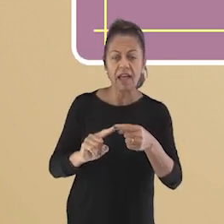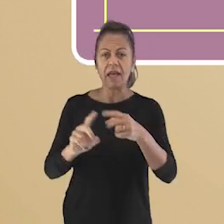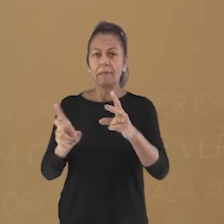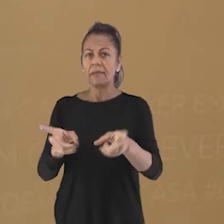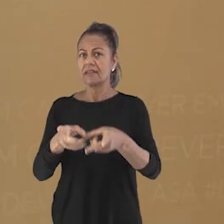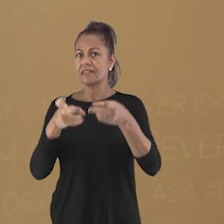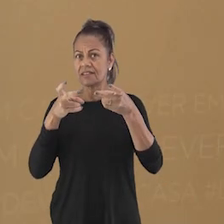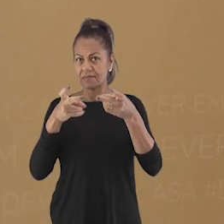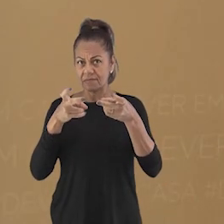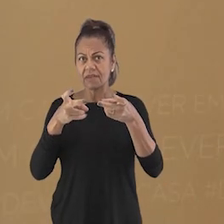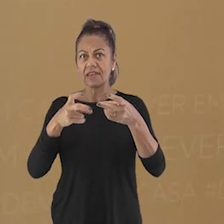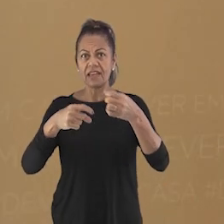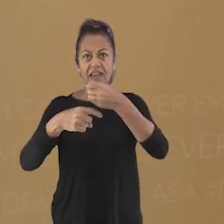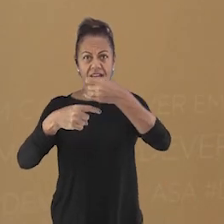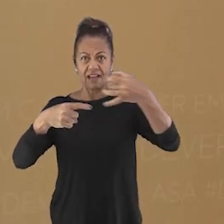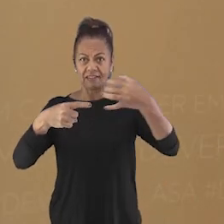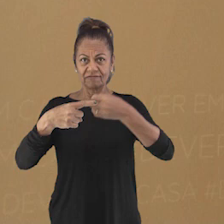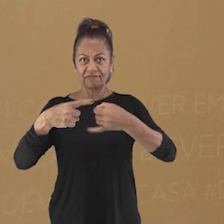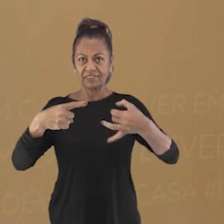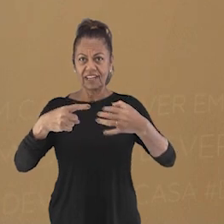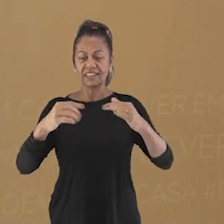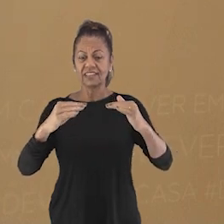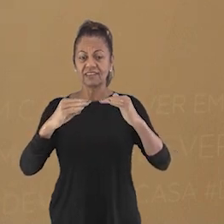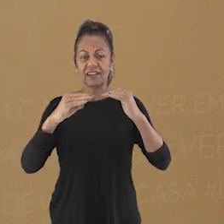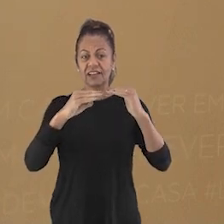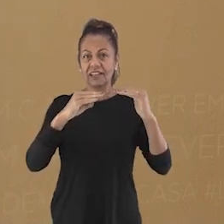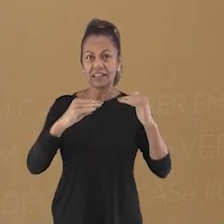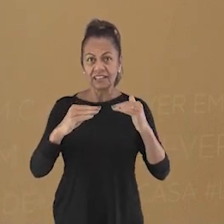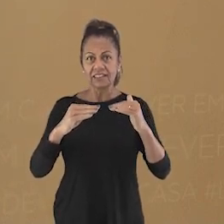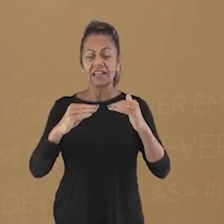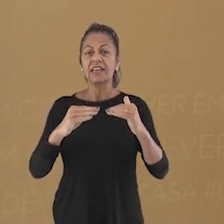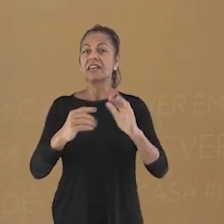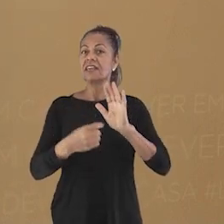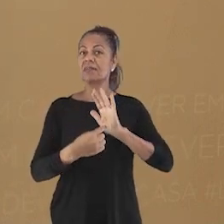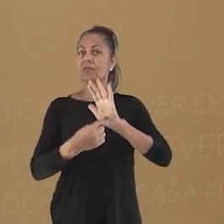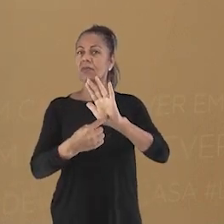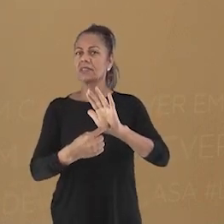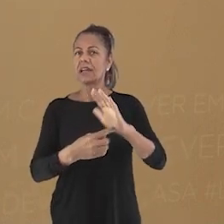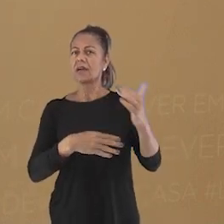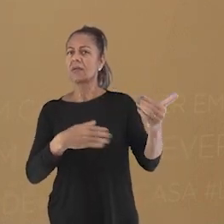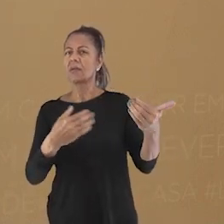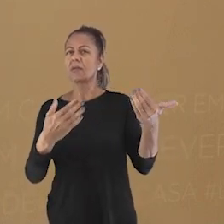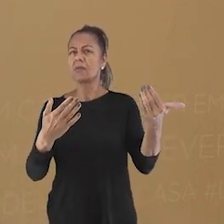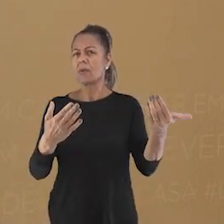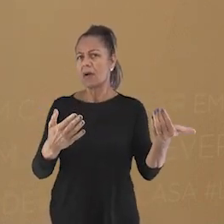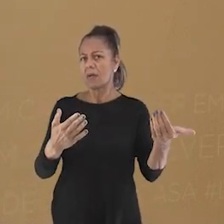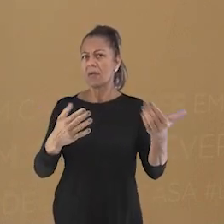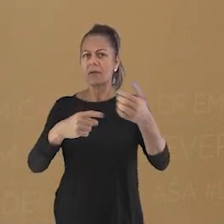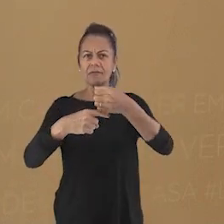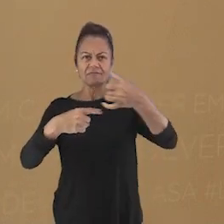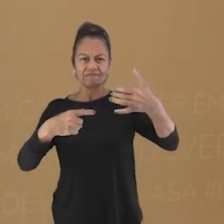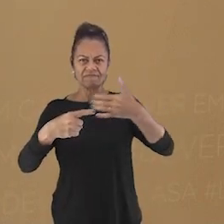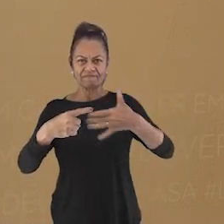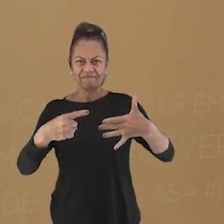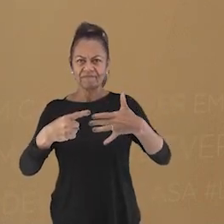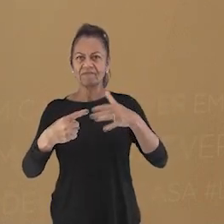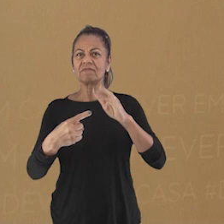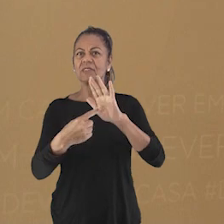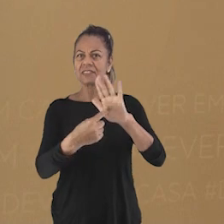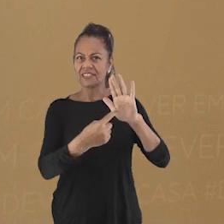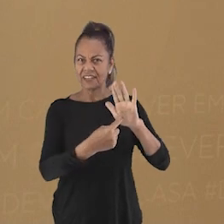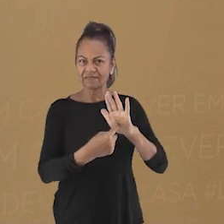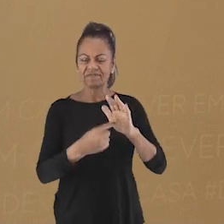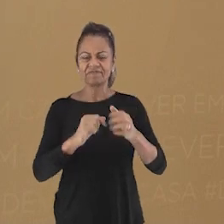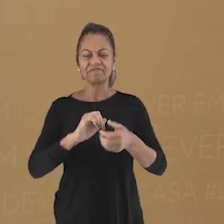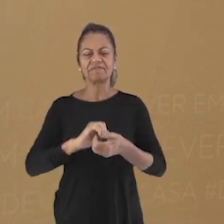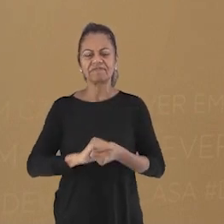equivalentes. Agora, a informação é para você, meu amigo estudante que está aqui nos assistindo. Vai aparecer aqui na tela